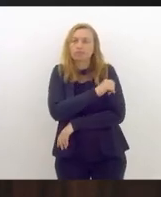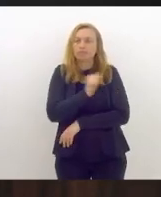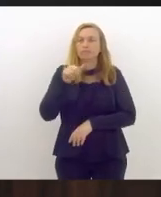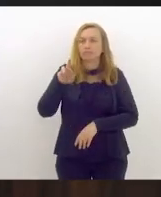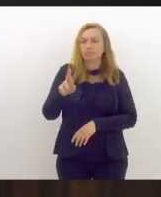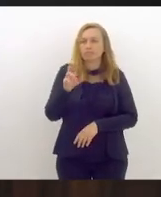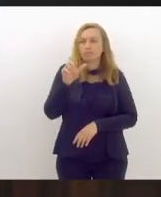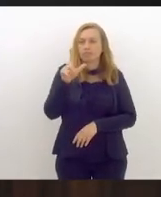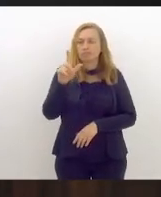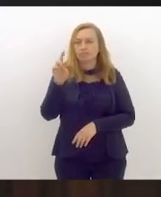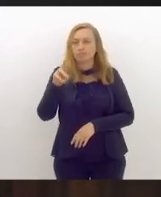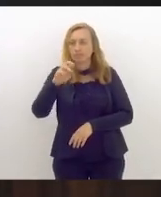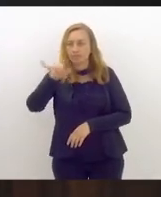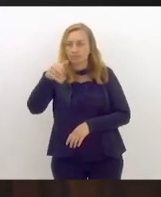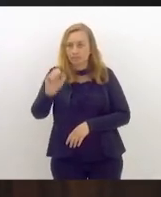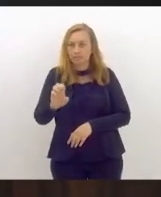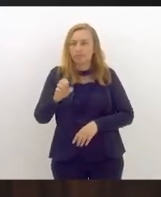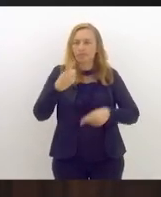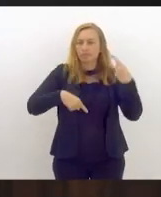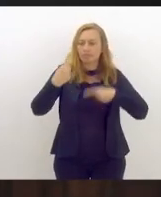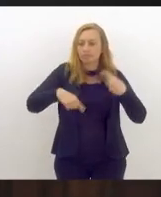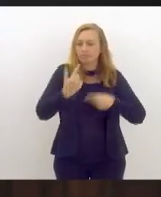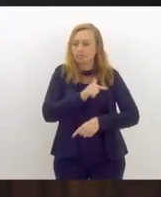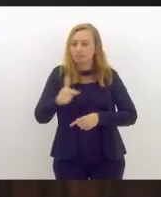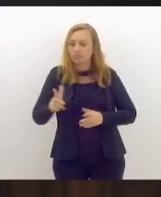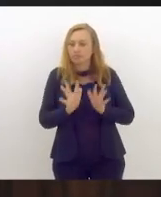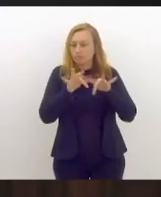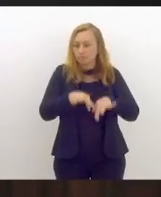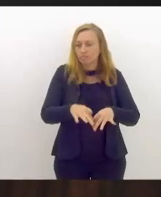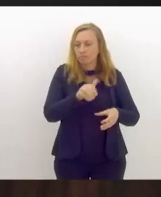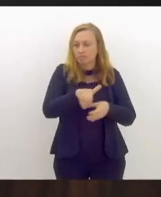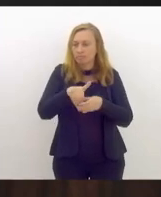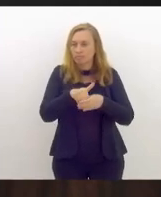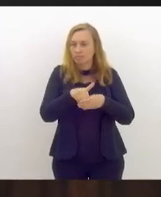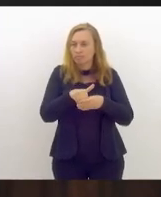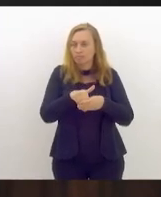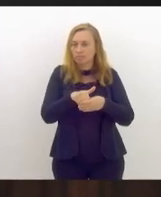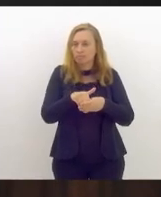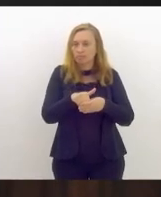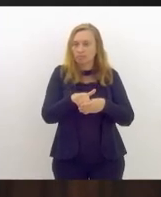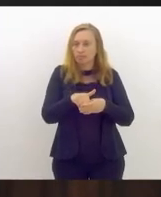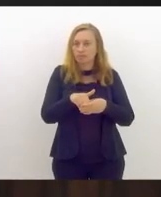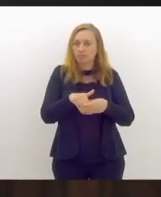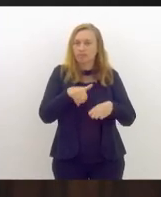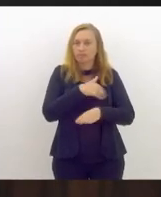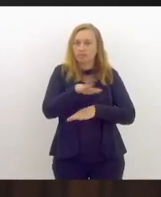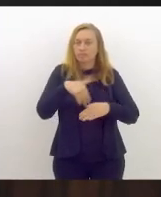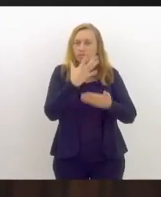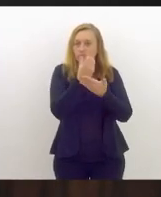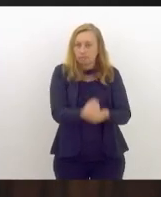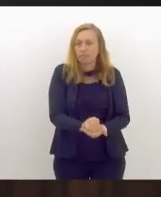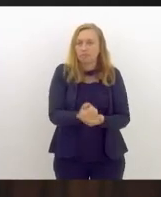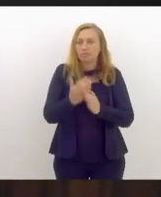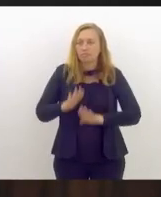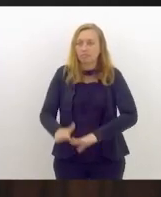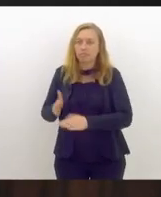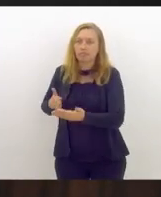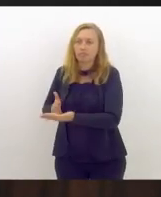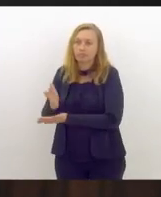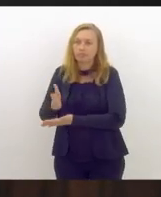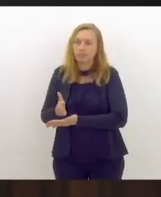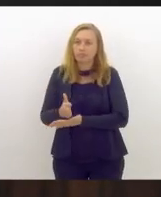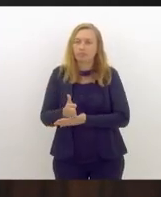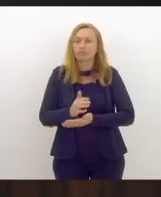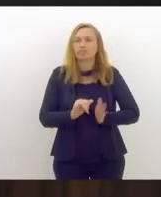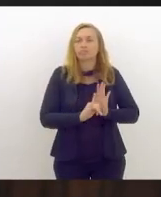da Laje. Em discussão, não havendo ninguém queira discutir, encerrada a discussão. Em votação, os senhores que aprovam permaneçam como estão, aprovado,